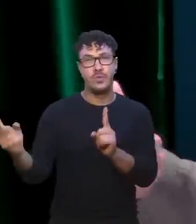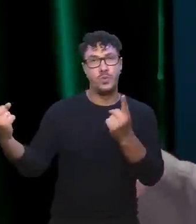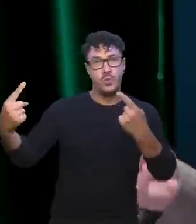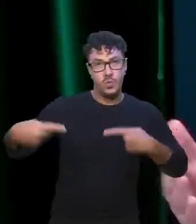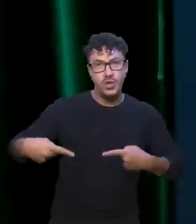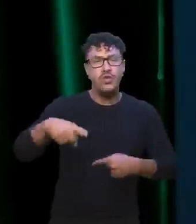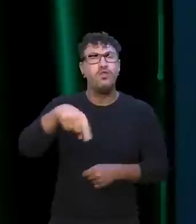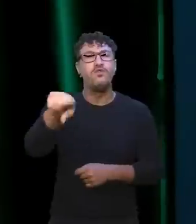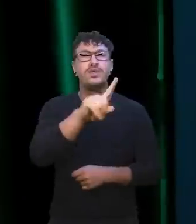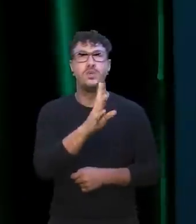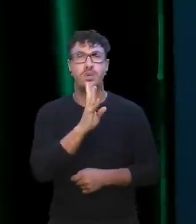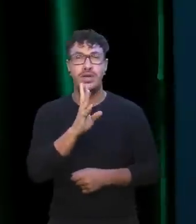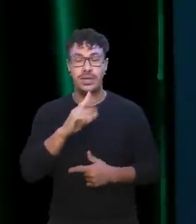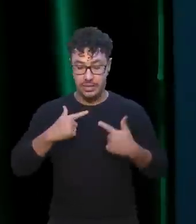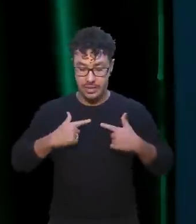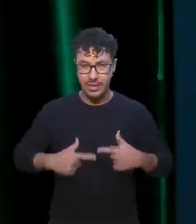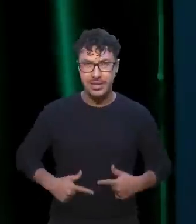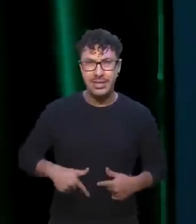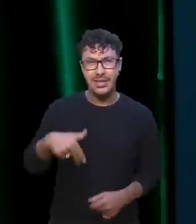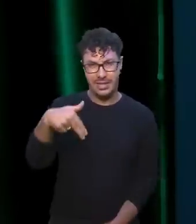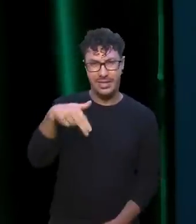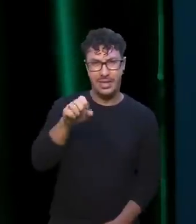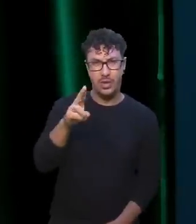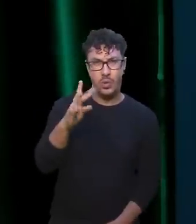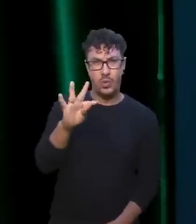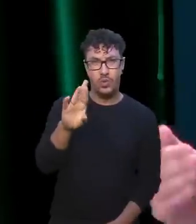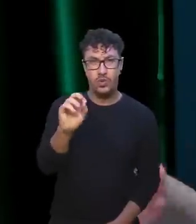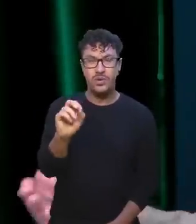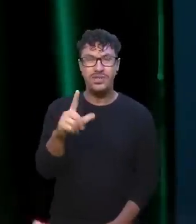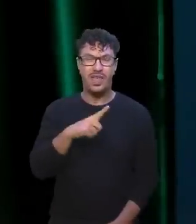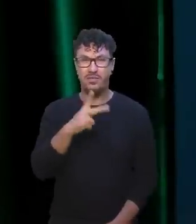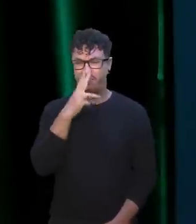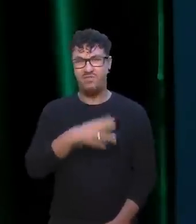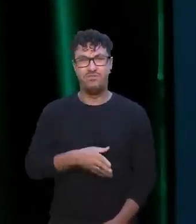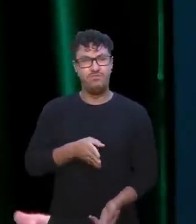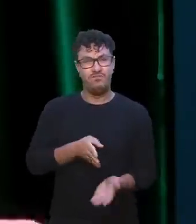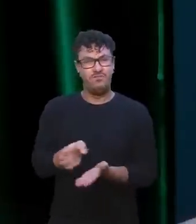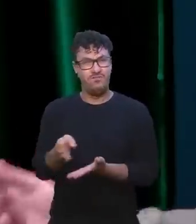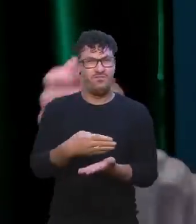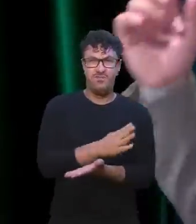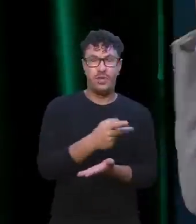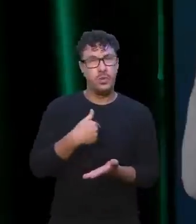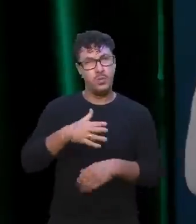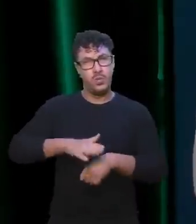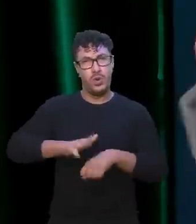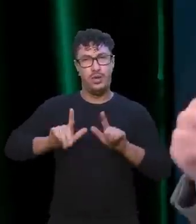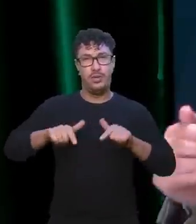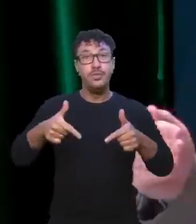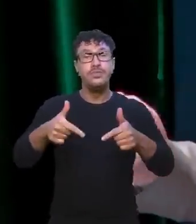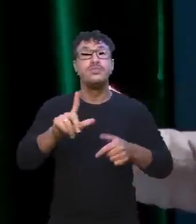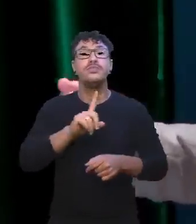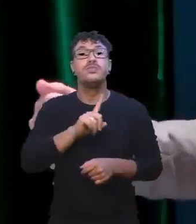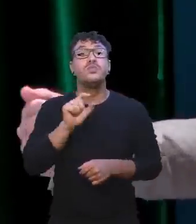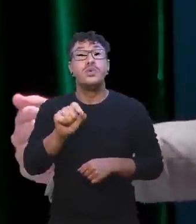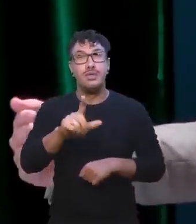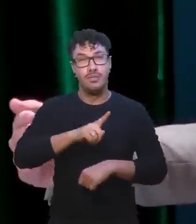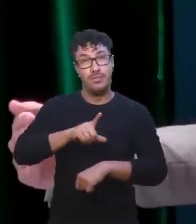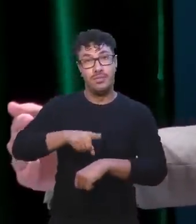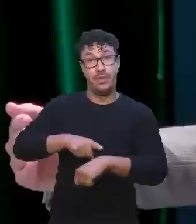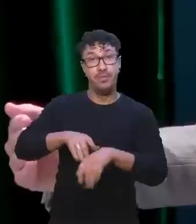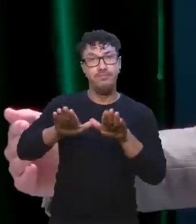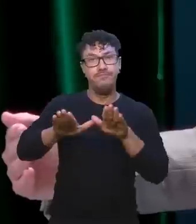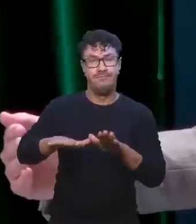tendo a oportunidade agora de deixar a indiferença para caminharem na direção da proatividade, terão um tempo aqui na